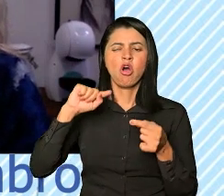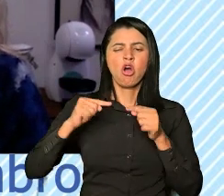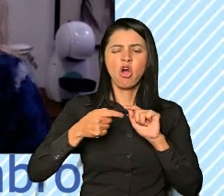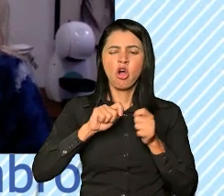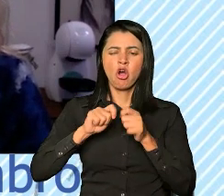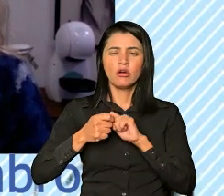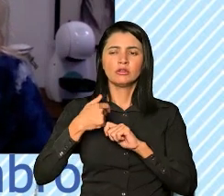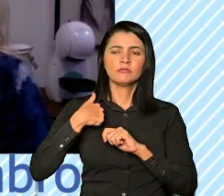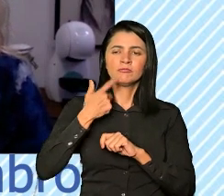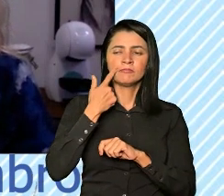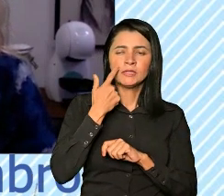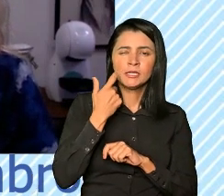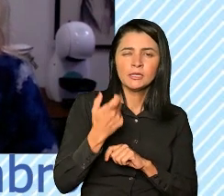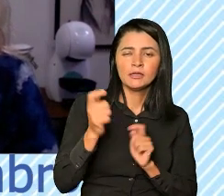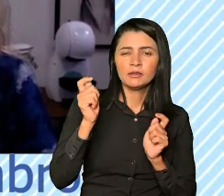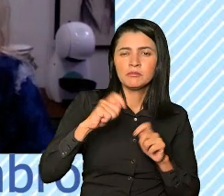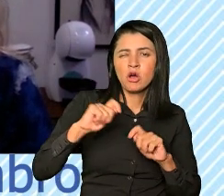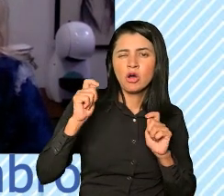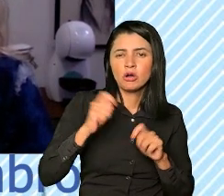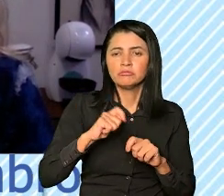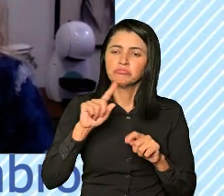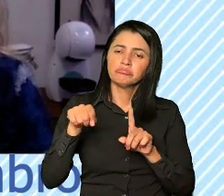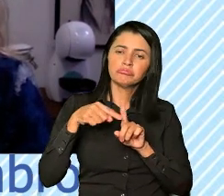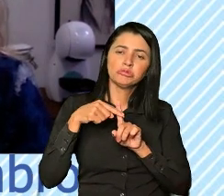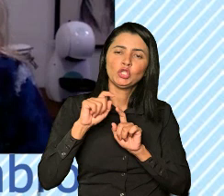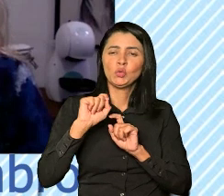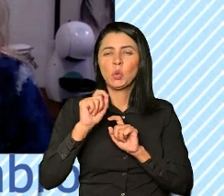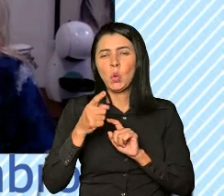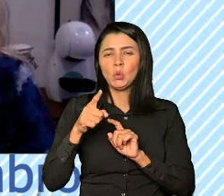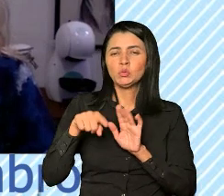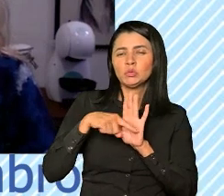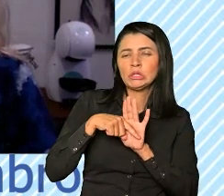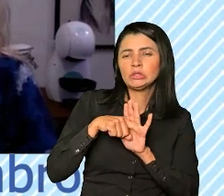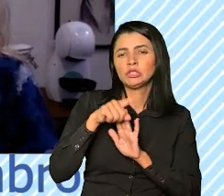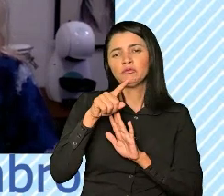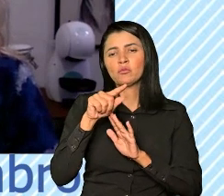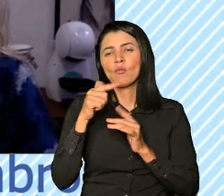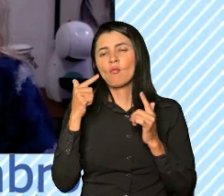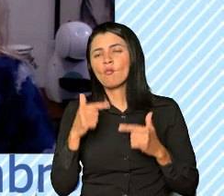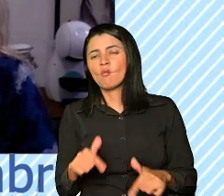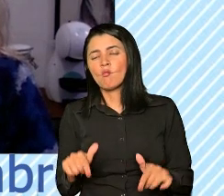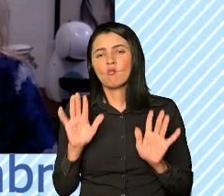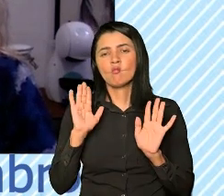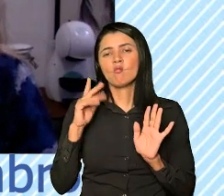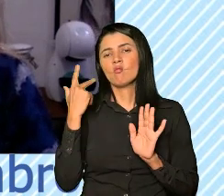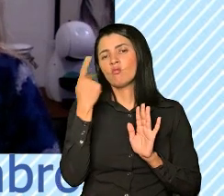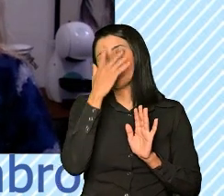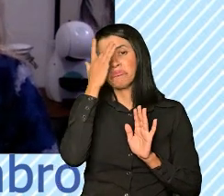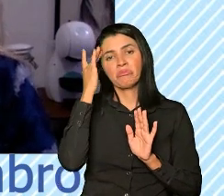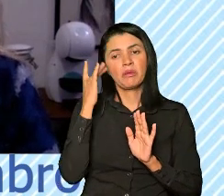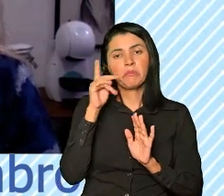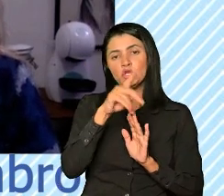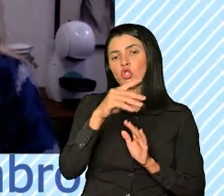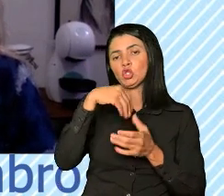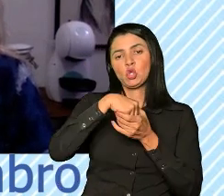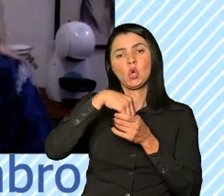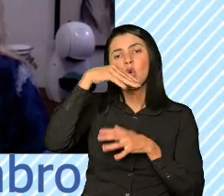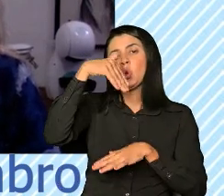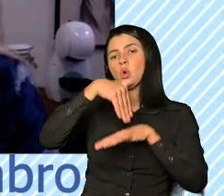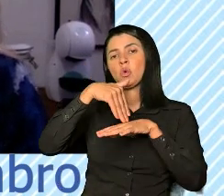determinados interesses. Interesses que podem ser positivos, que podem ser negativos, que podem ser neutros. Aí vai do juízo de cada um.